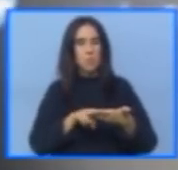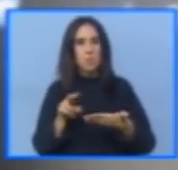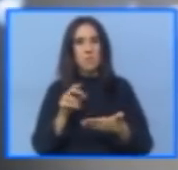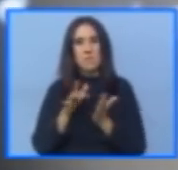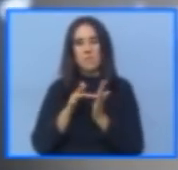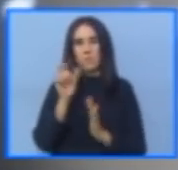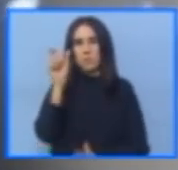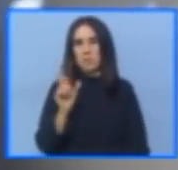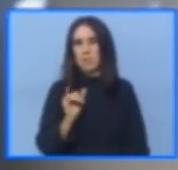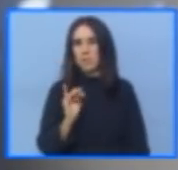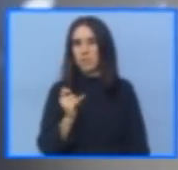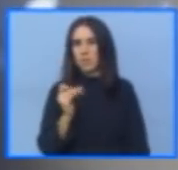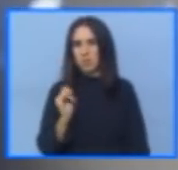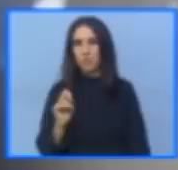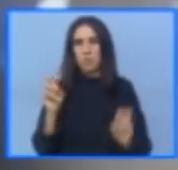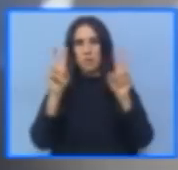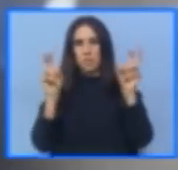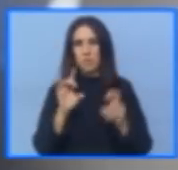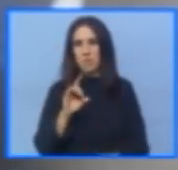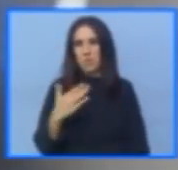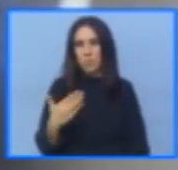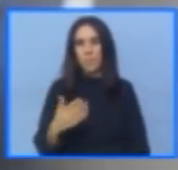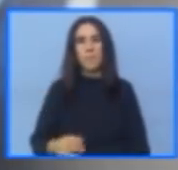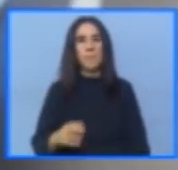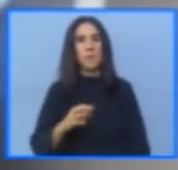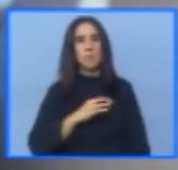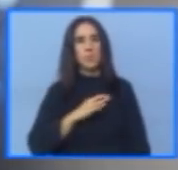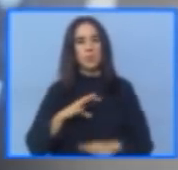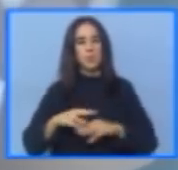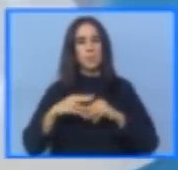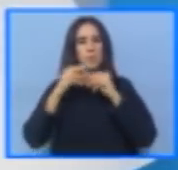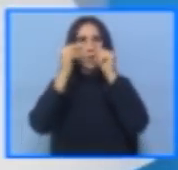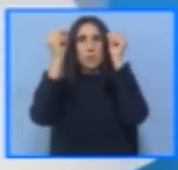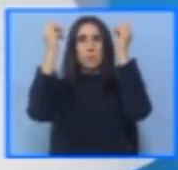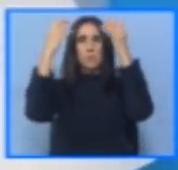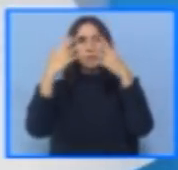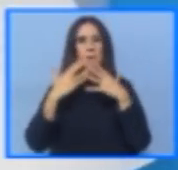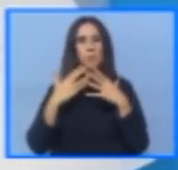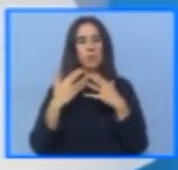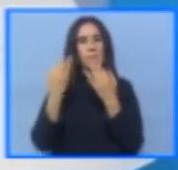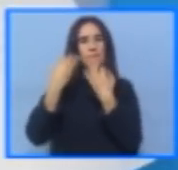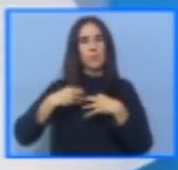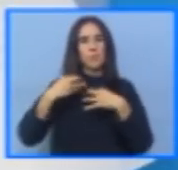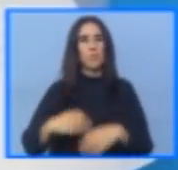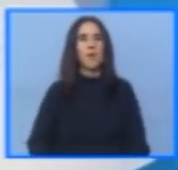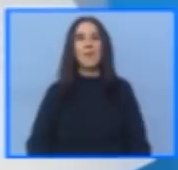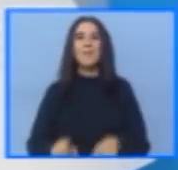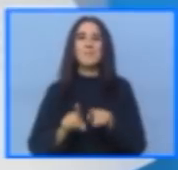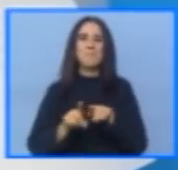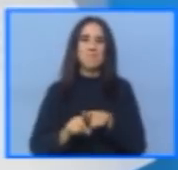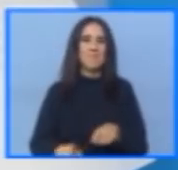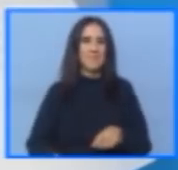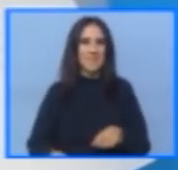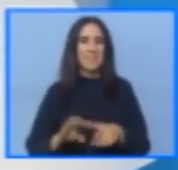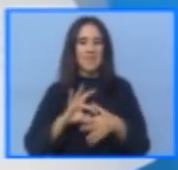Isaías, no capítulo 61. Começa: o Espírito do Senhor está sobre mim porque me ungiu. Vem claramente nesta sequência. Estamos